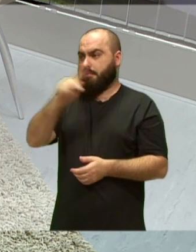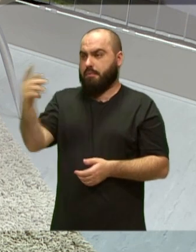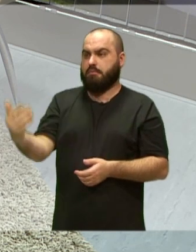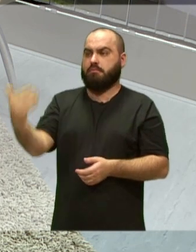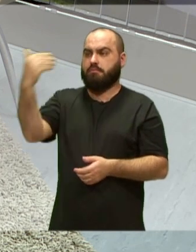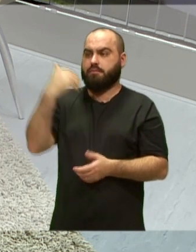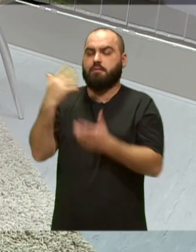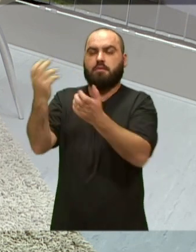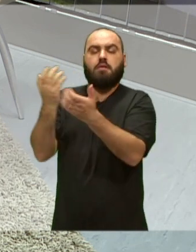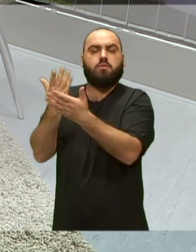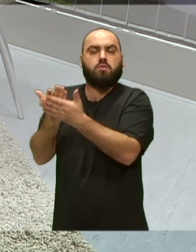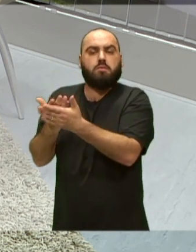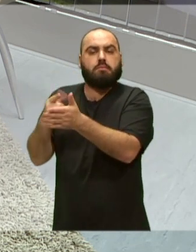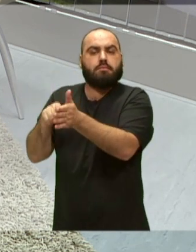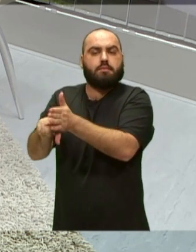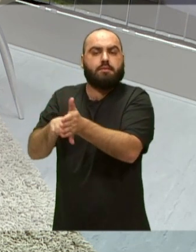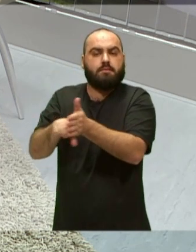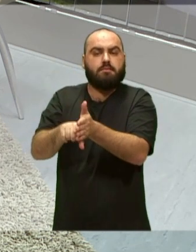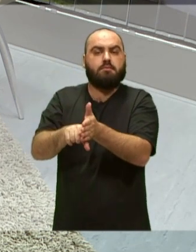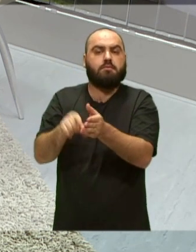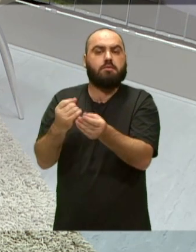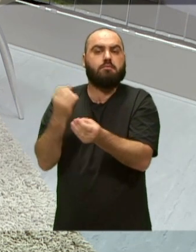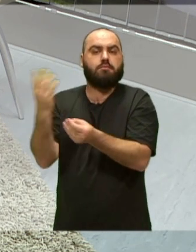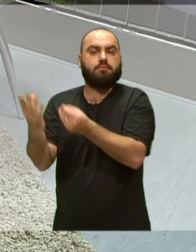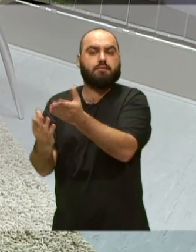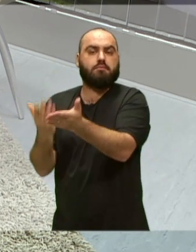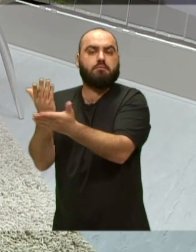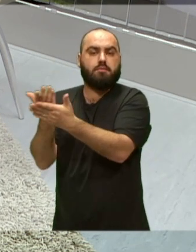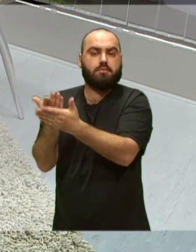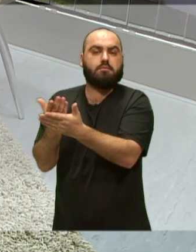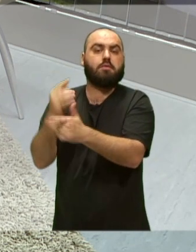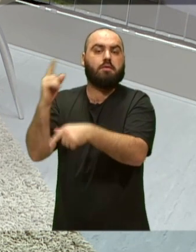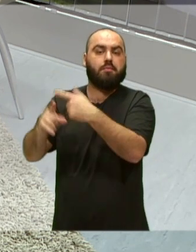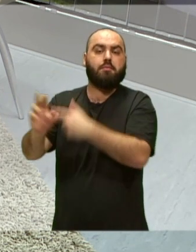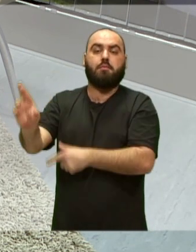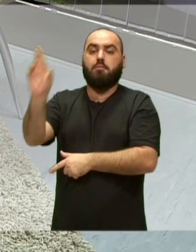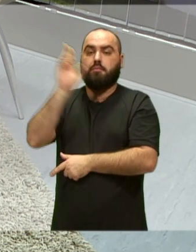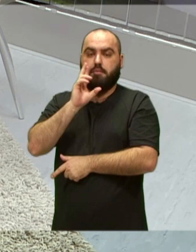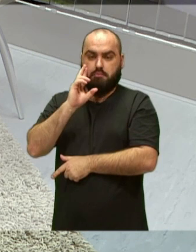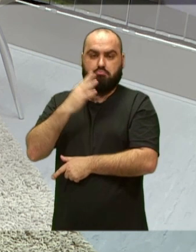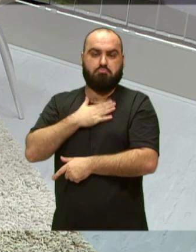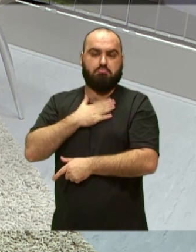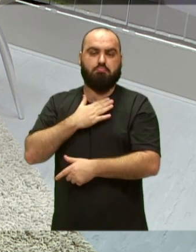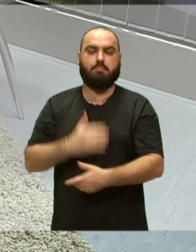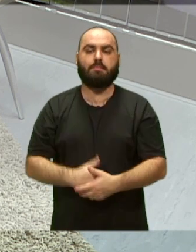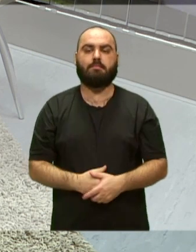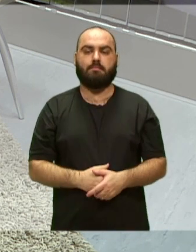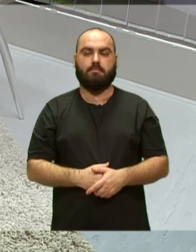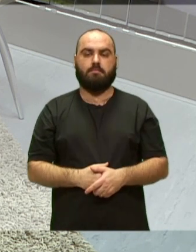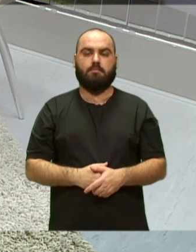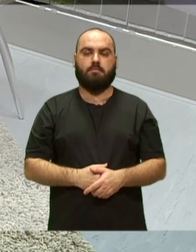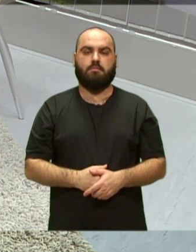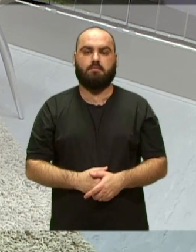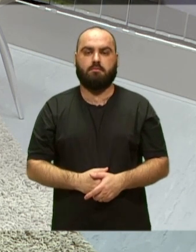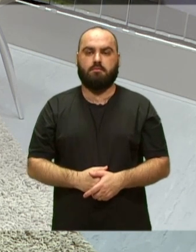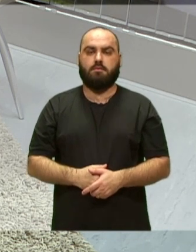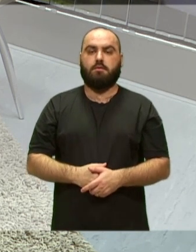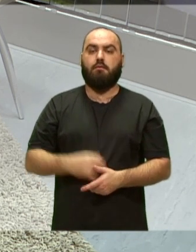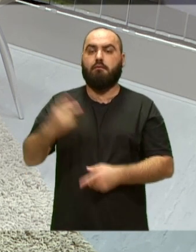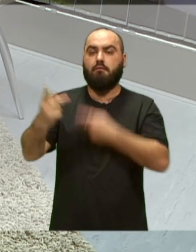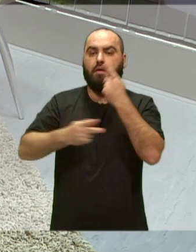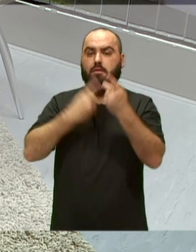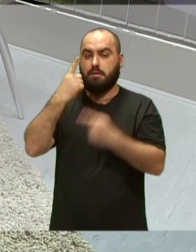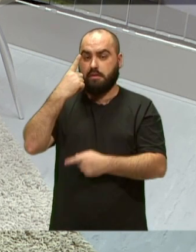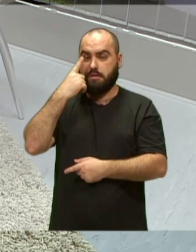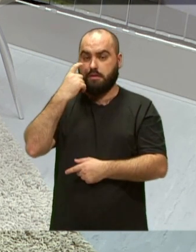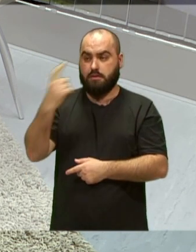fazer um estudo contigo tal disponibilizei para ele alguns estudos Ele trouxe depois da resposta dos estudos ele me colocou uma coisa muito interessante que eu nunca